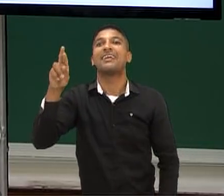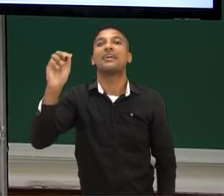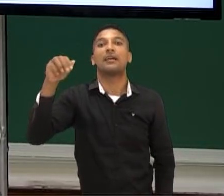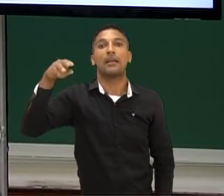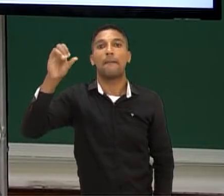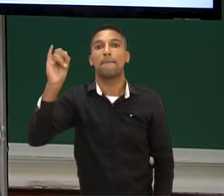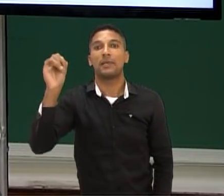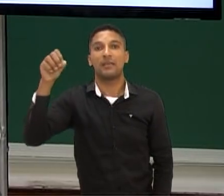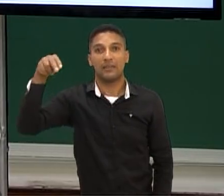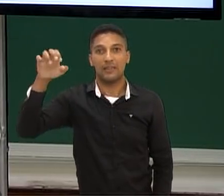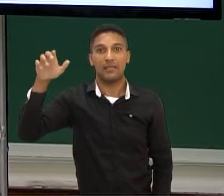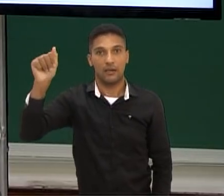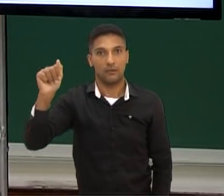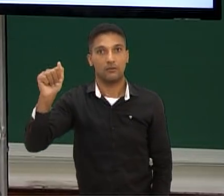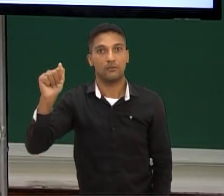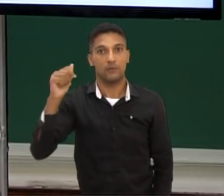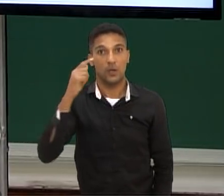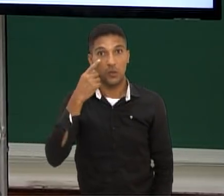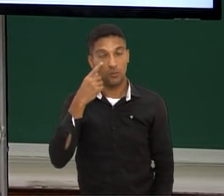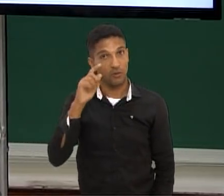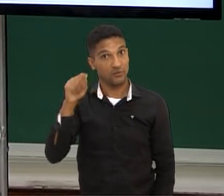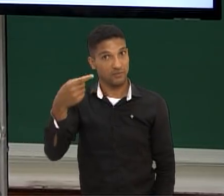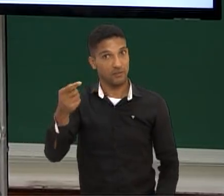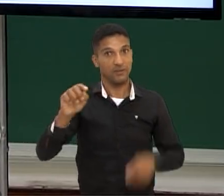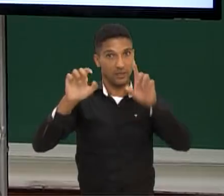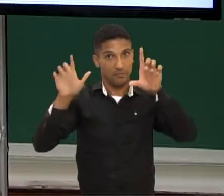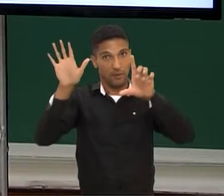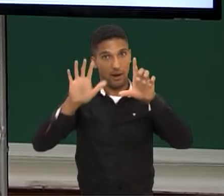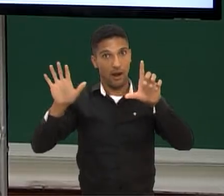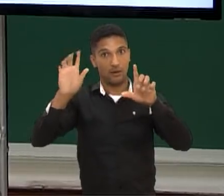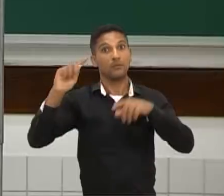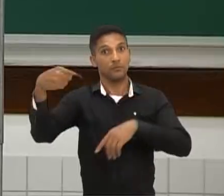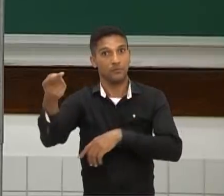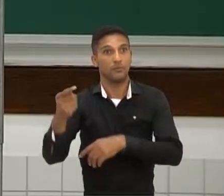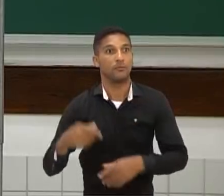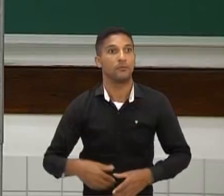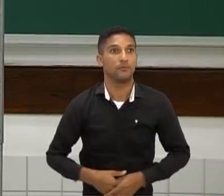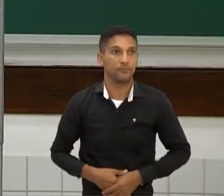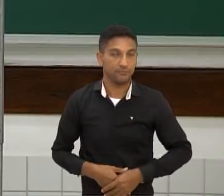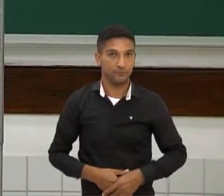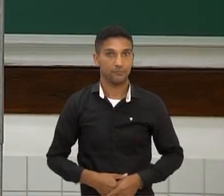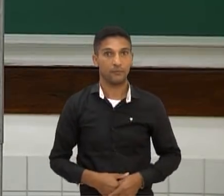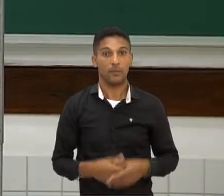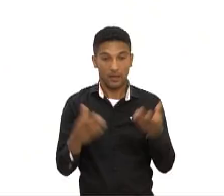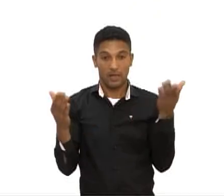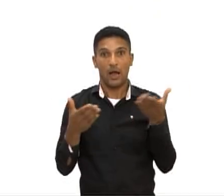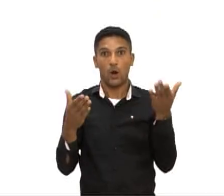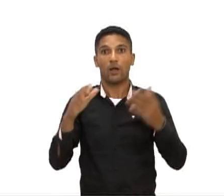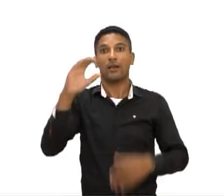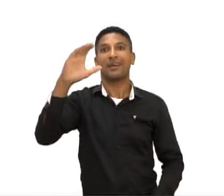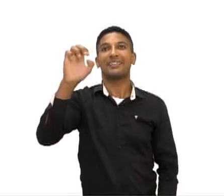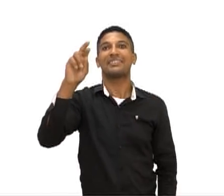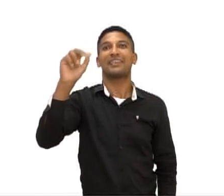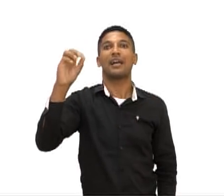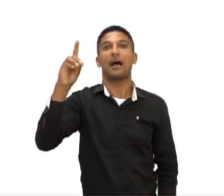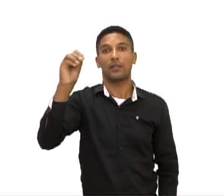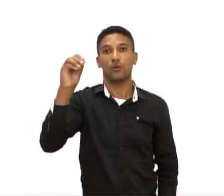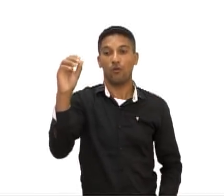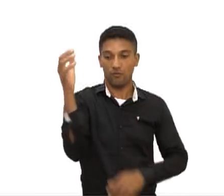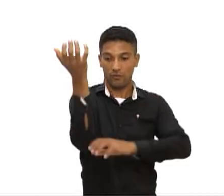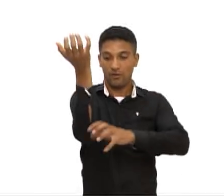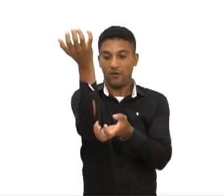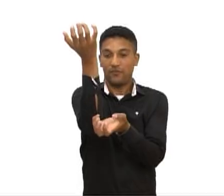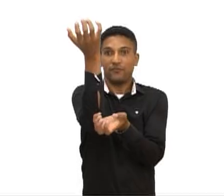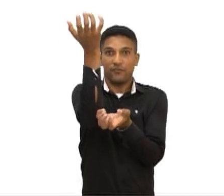nas imagens. Cerrado. O cerrado, Ele é o segundo maior bioma da América